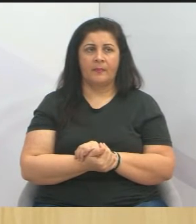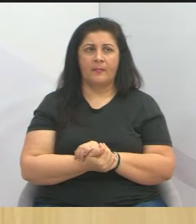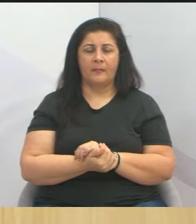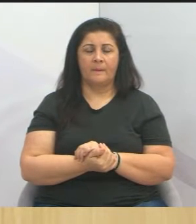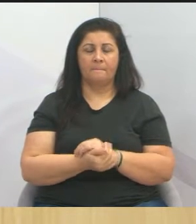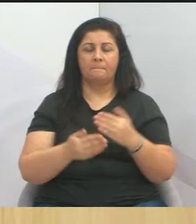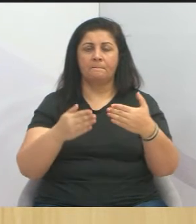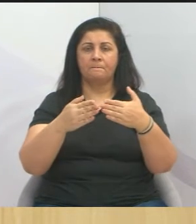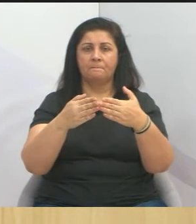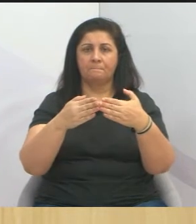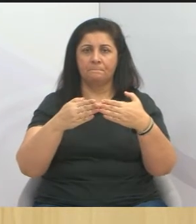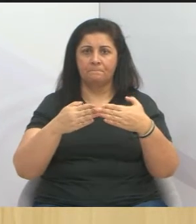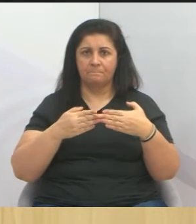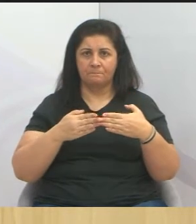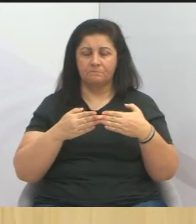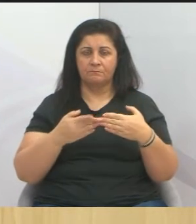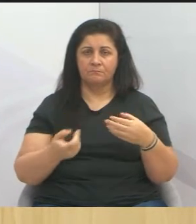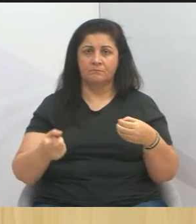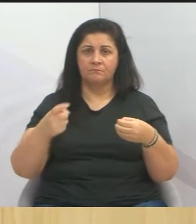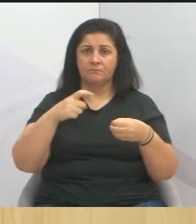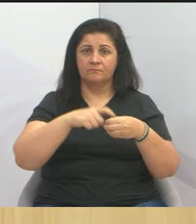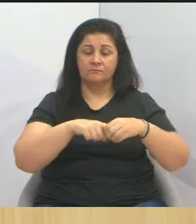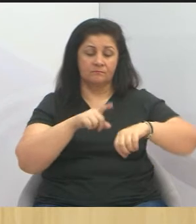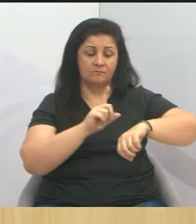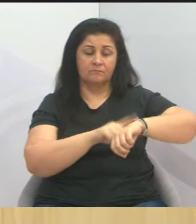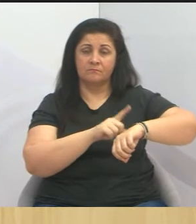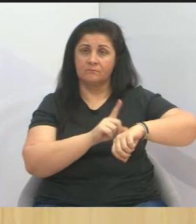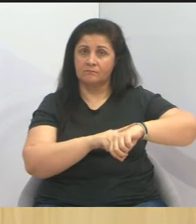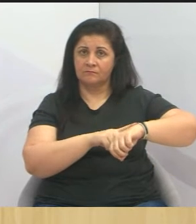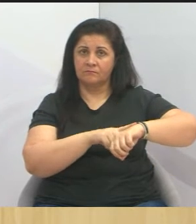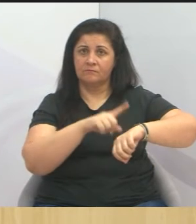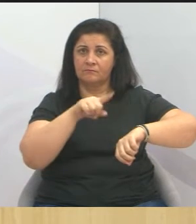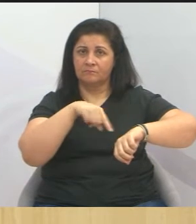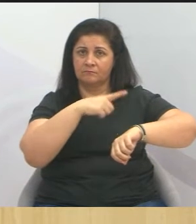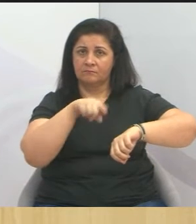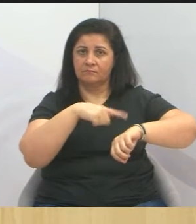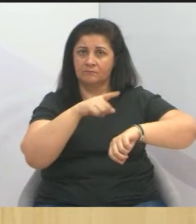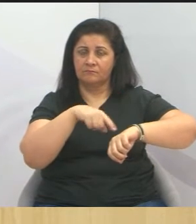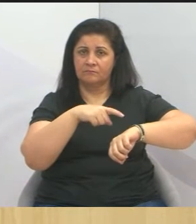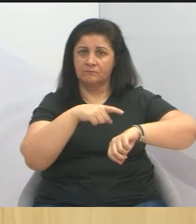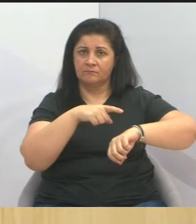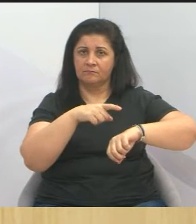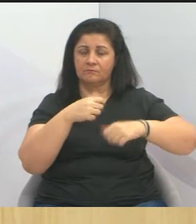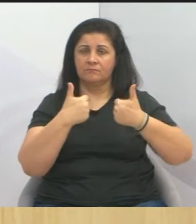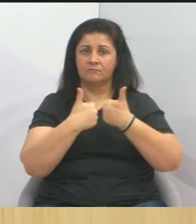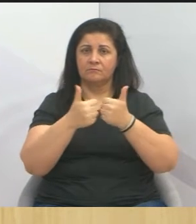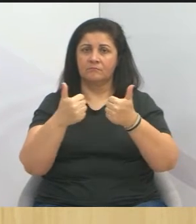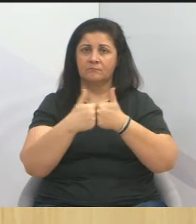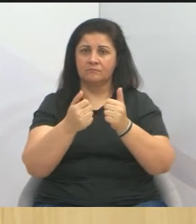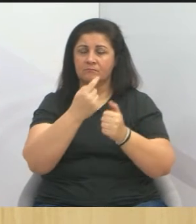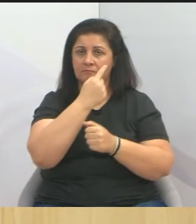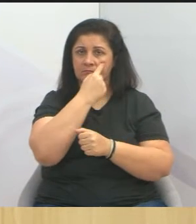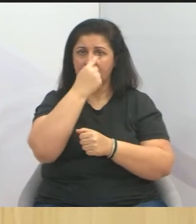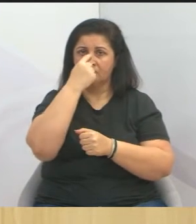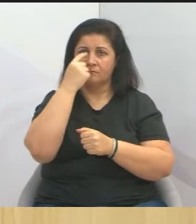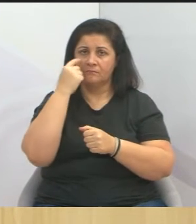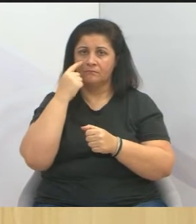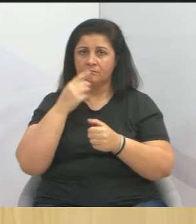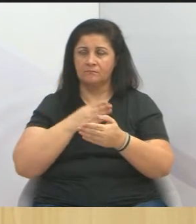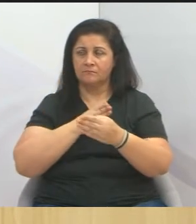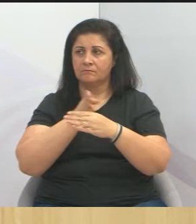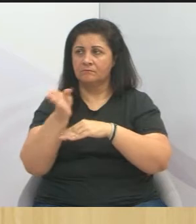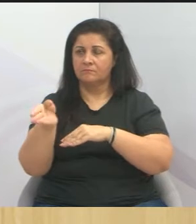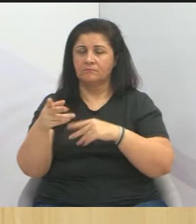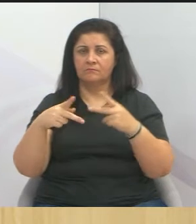e solicitando a volta do horário normal do ônibus que faz a linha parque Meia Lua São José dos Campos